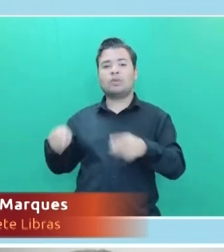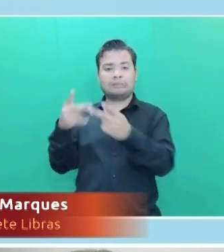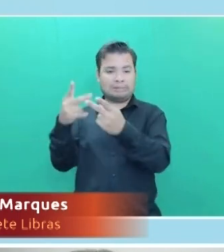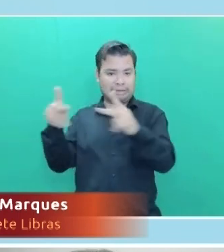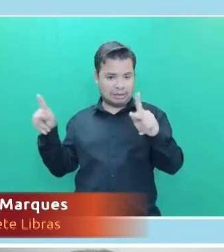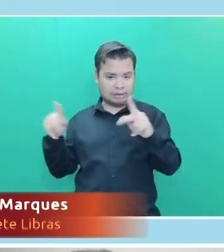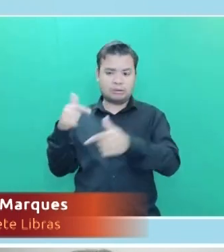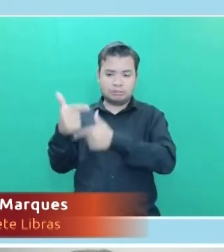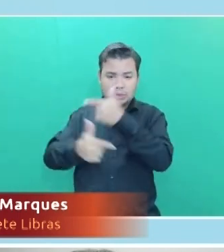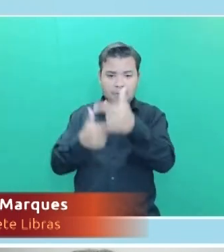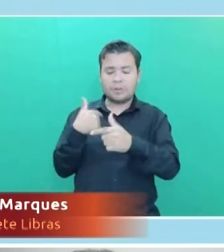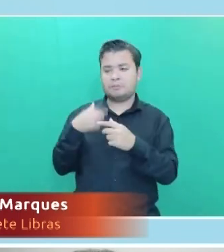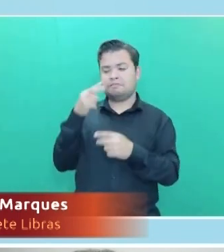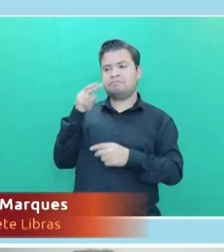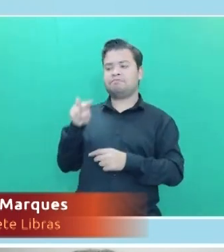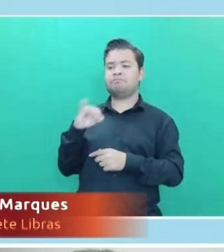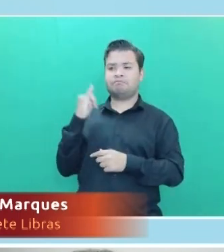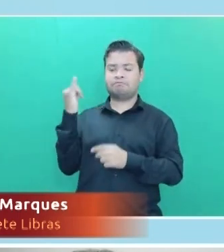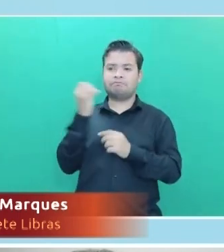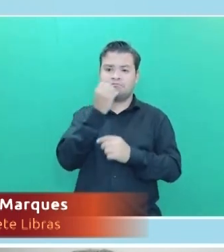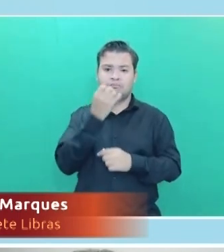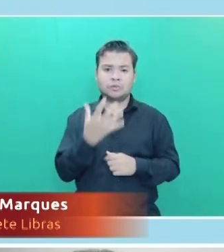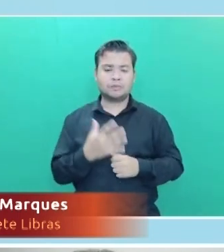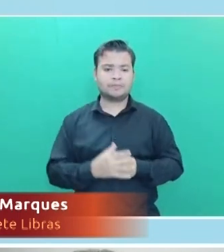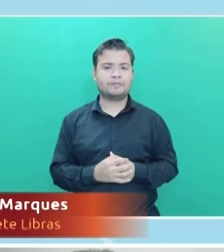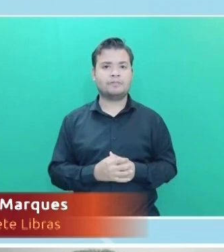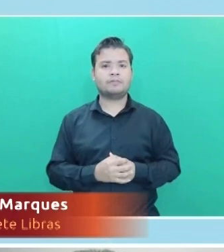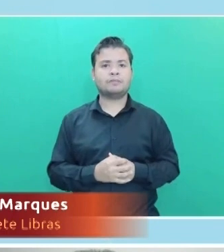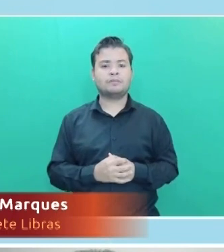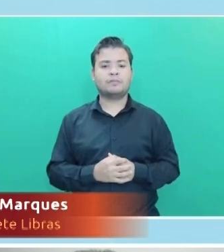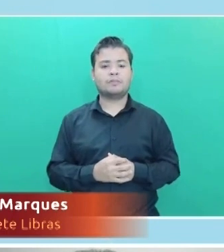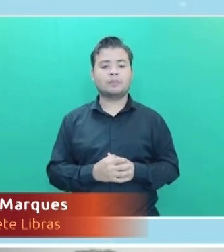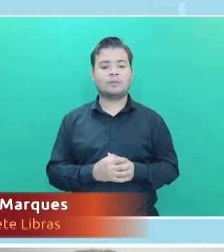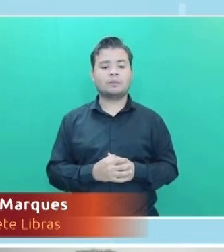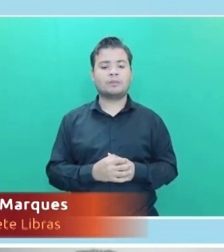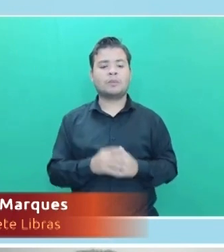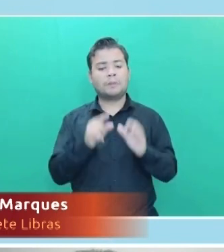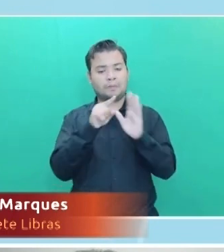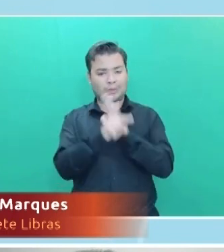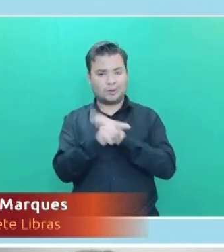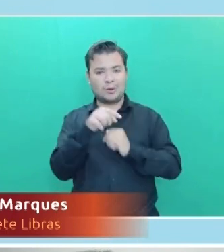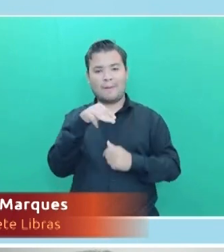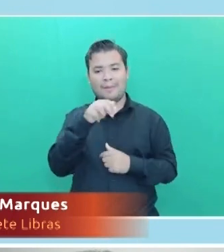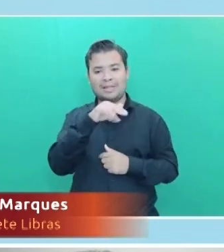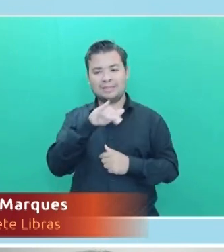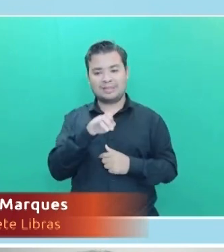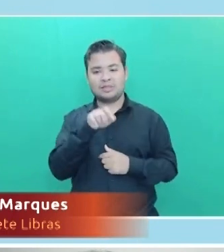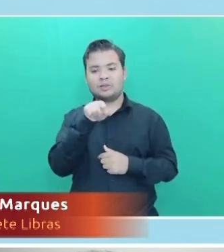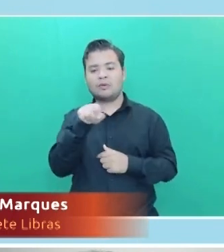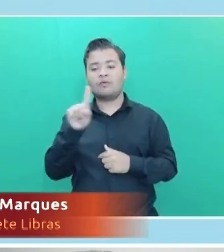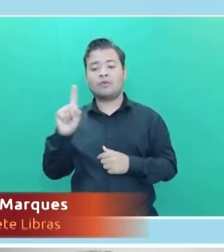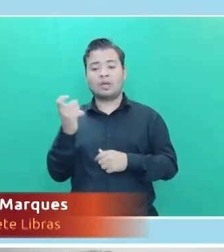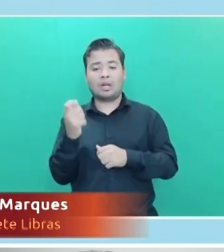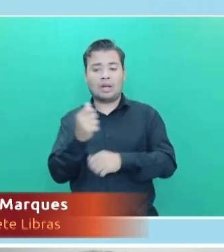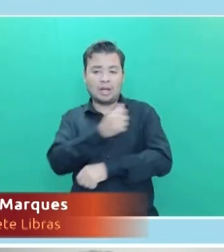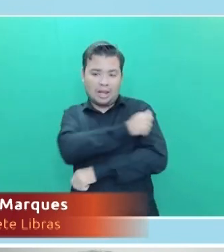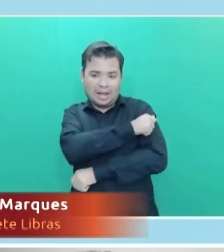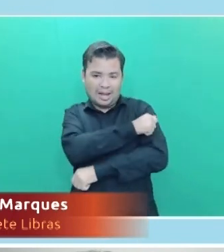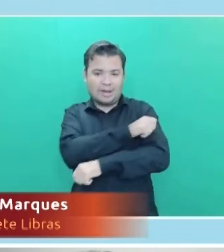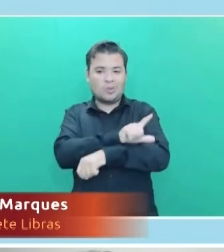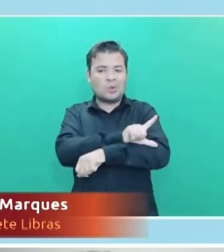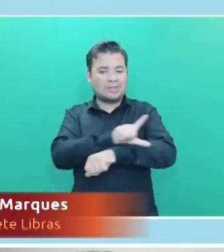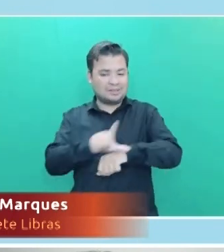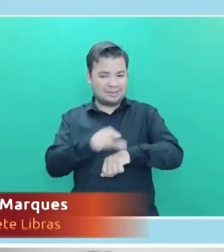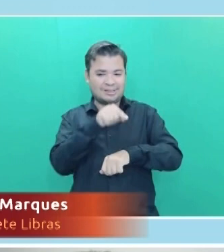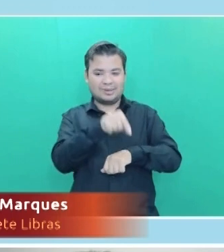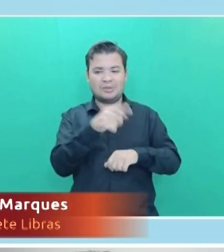é muito bom. E, Managé, você que foi estudante, né, do curso de licenciatura intercultural aqui na UFG,